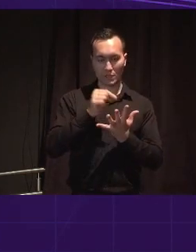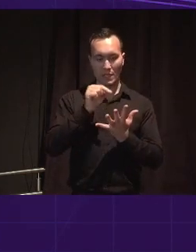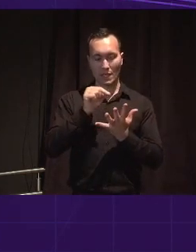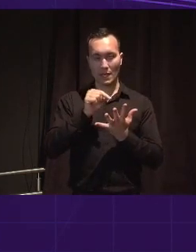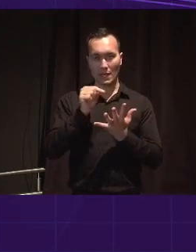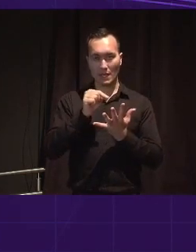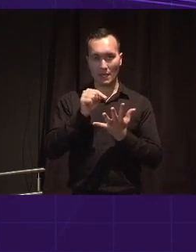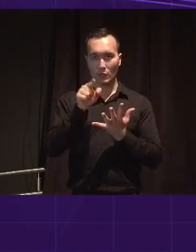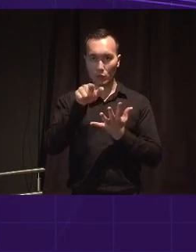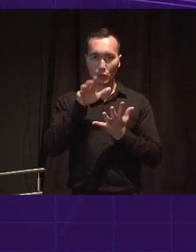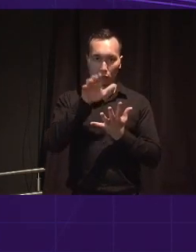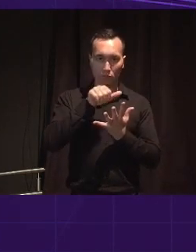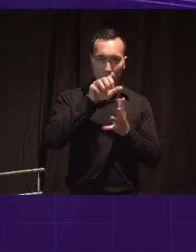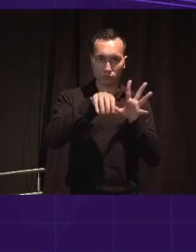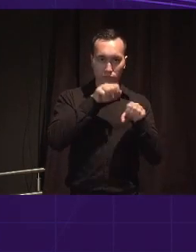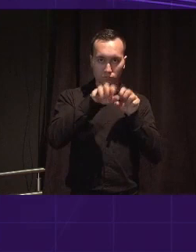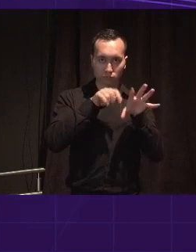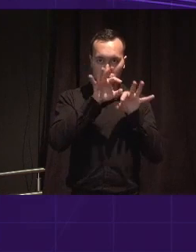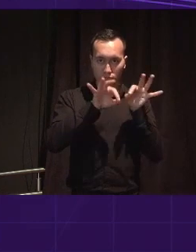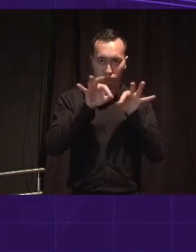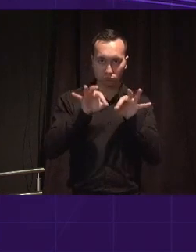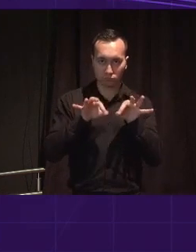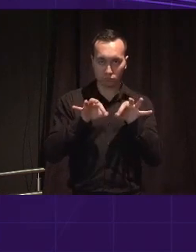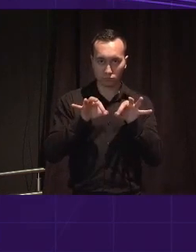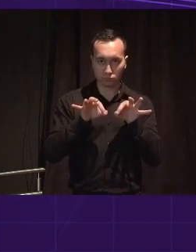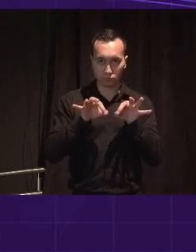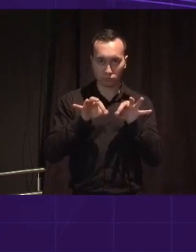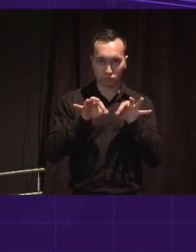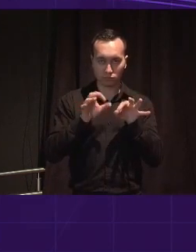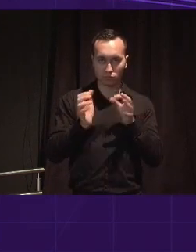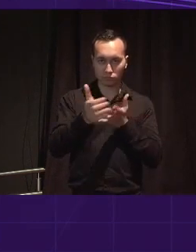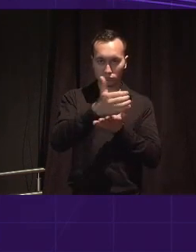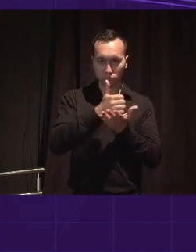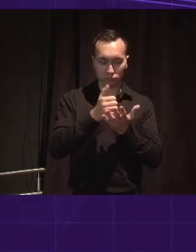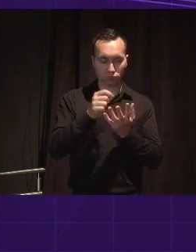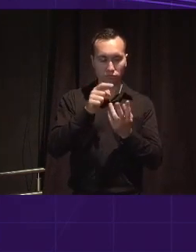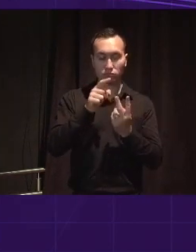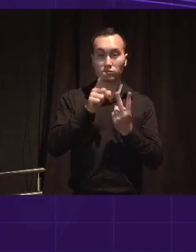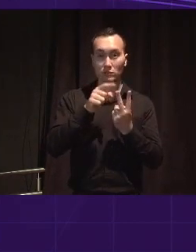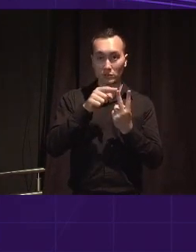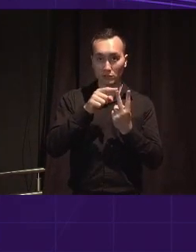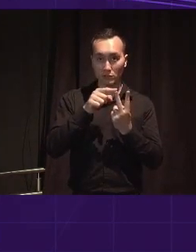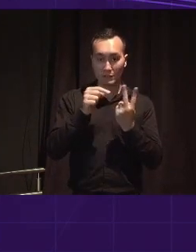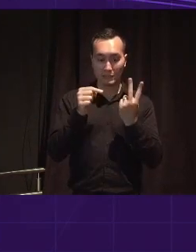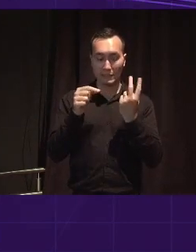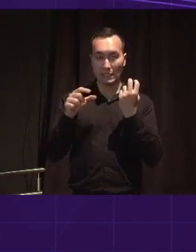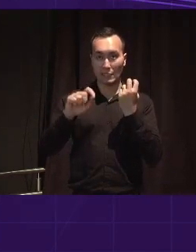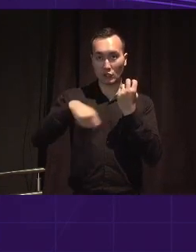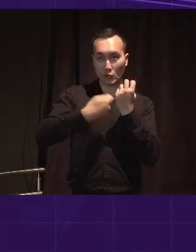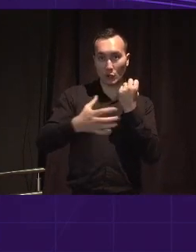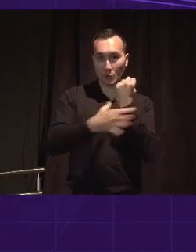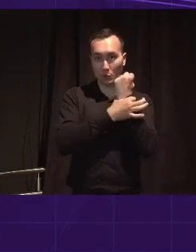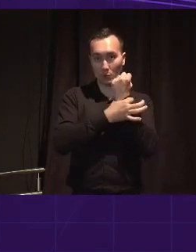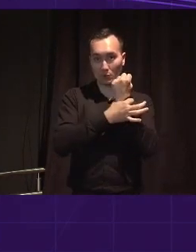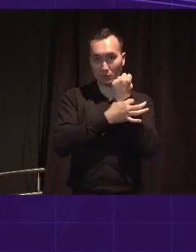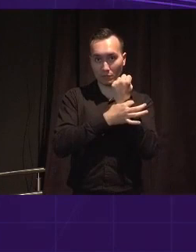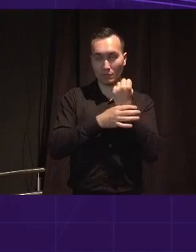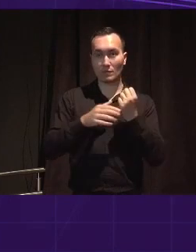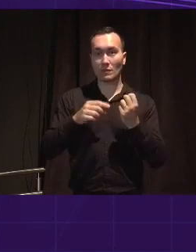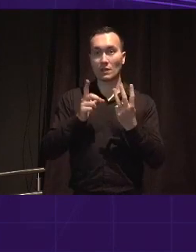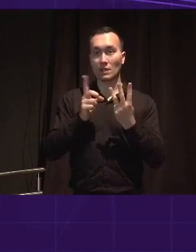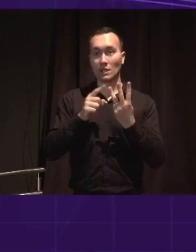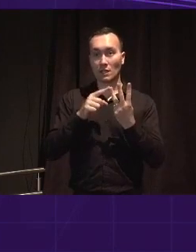estar correto, ele tem que ser confiável, né, e aí distribui essa informação e ajuda os times de produto a